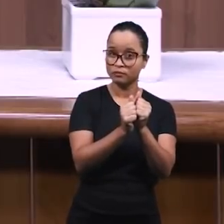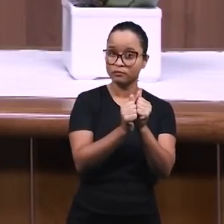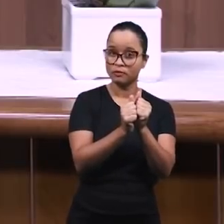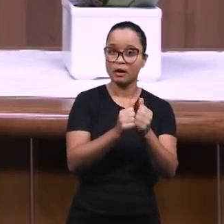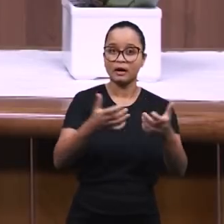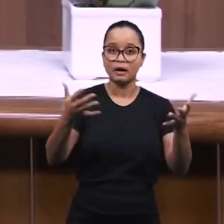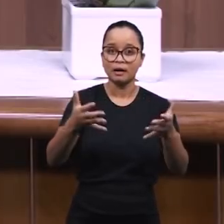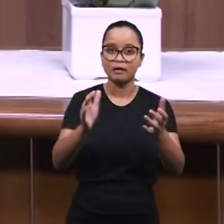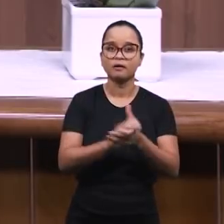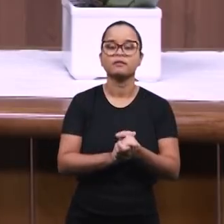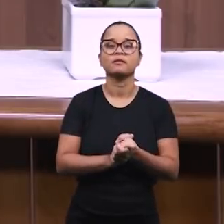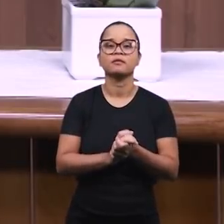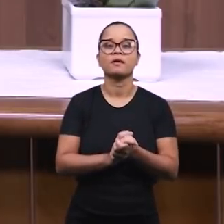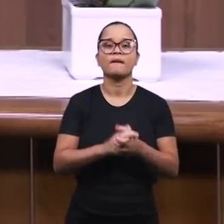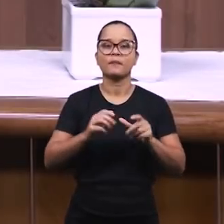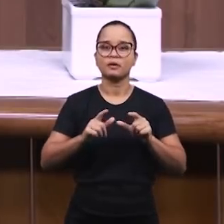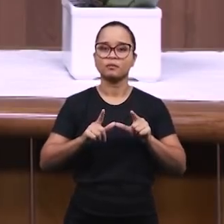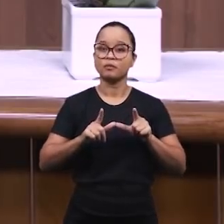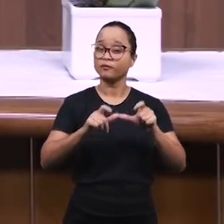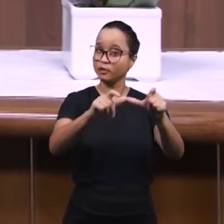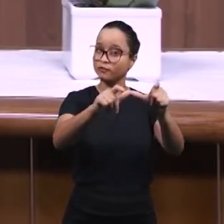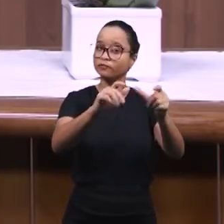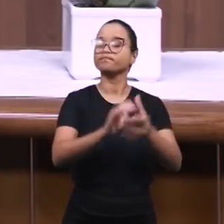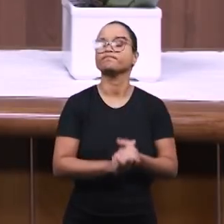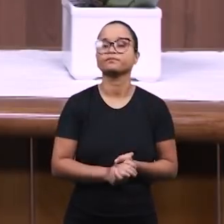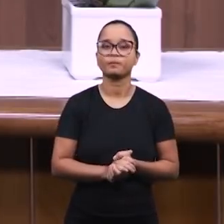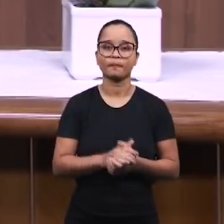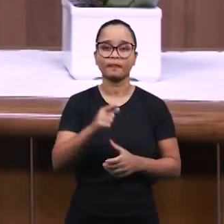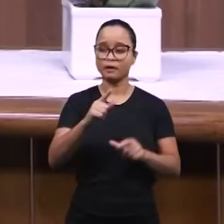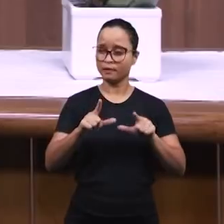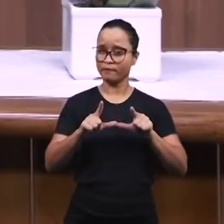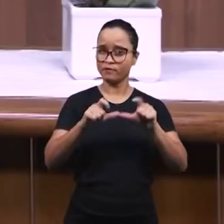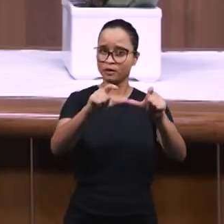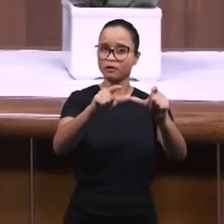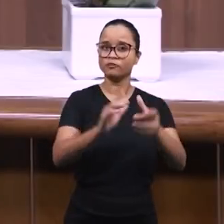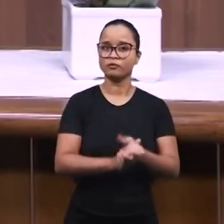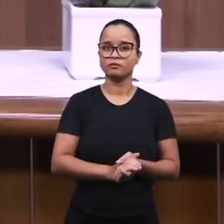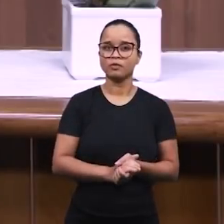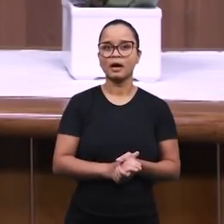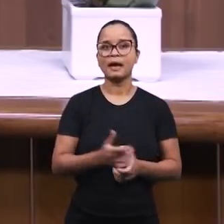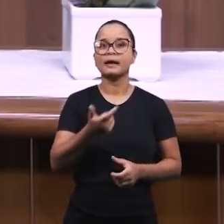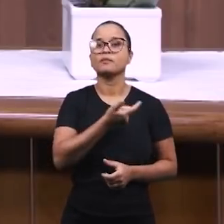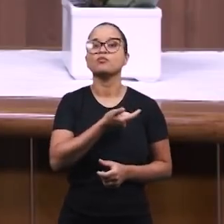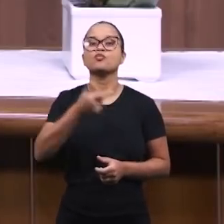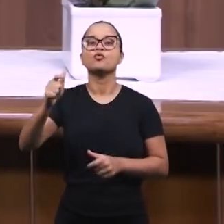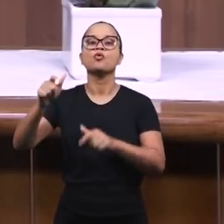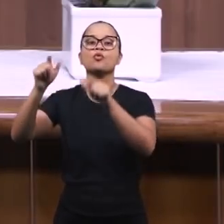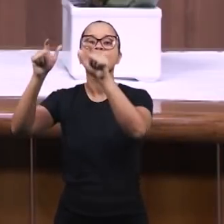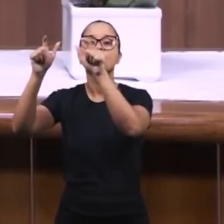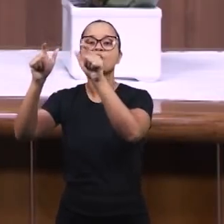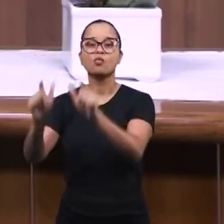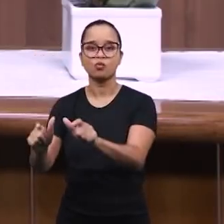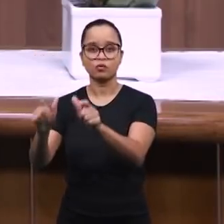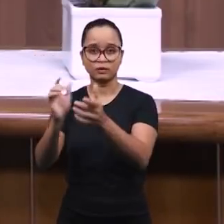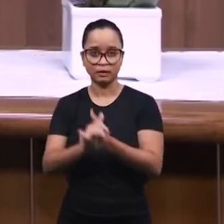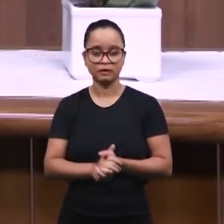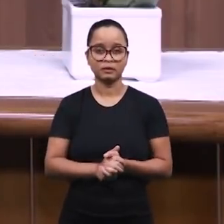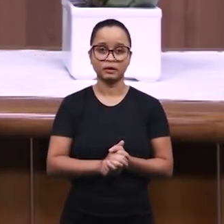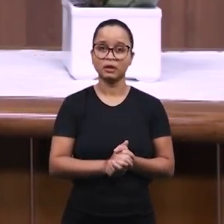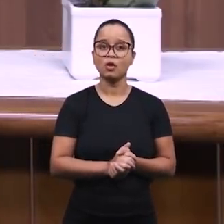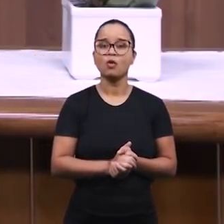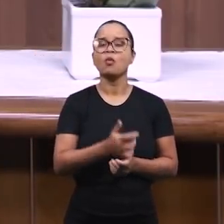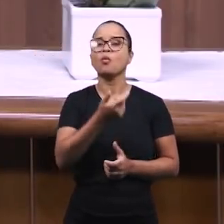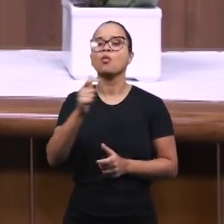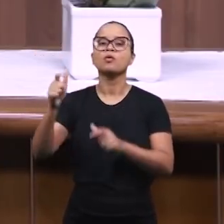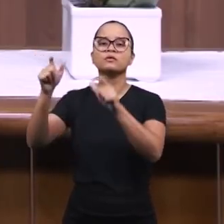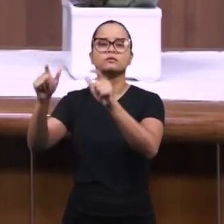ele, empreenderem uma viagem. E essa viagem era para a outra banda, o outro lago, ou outro lado